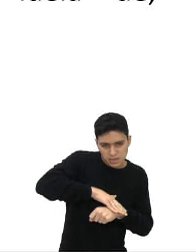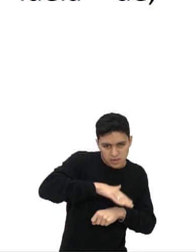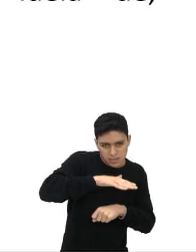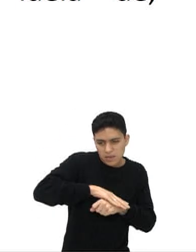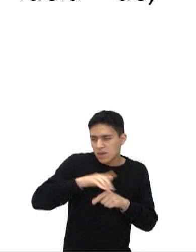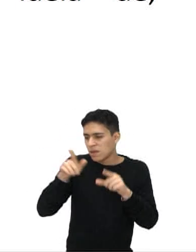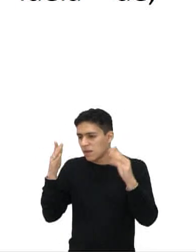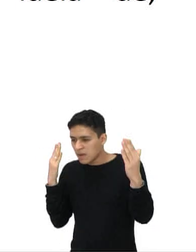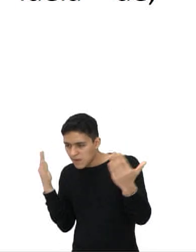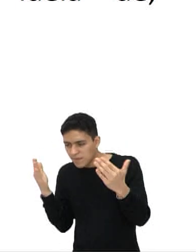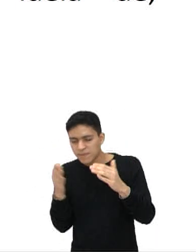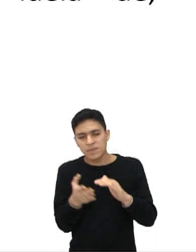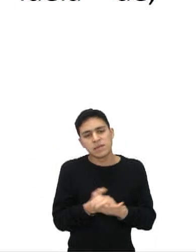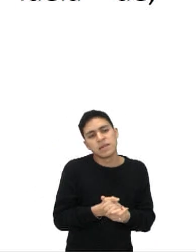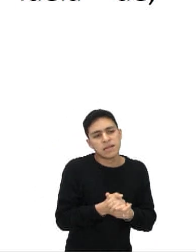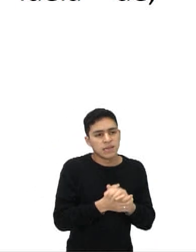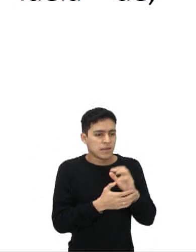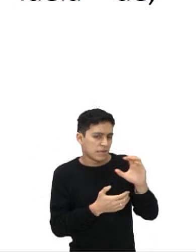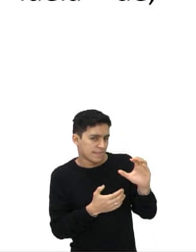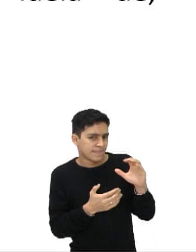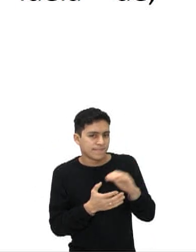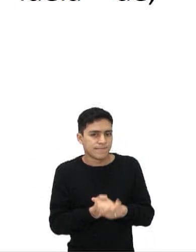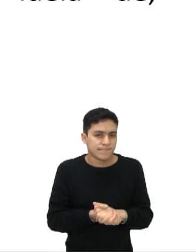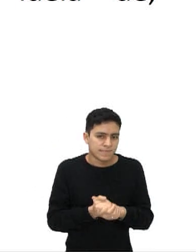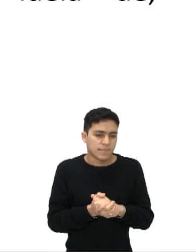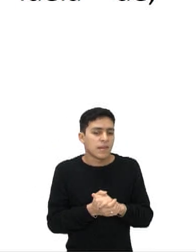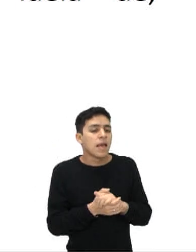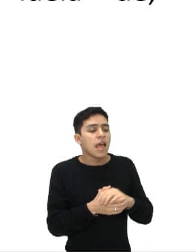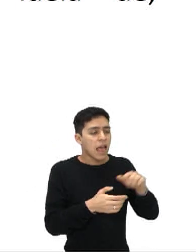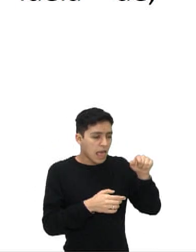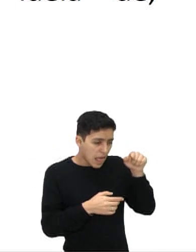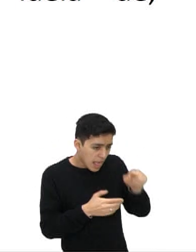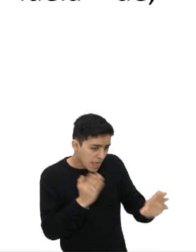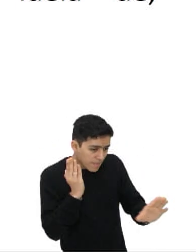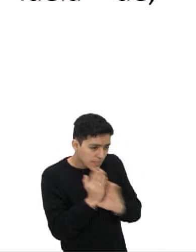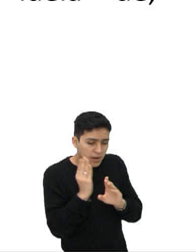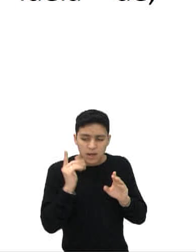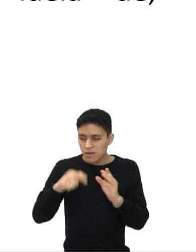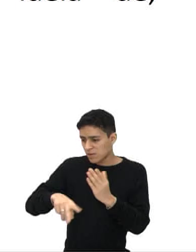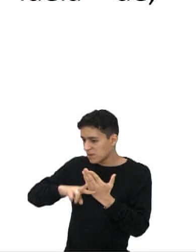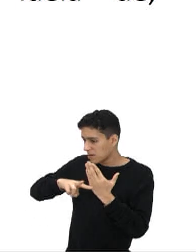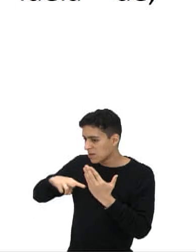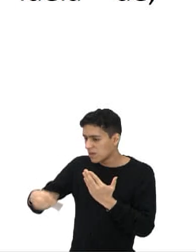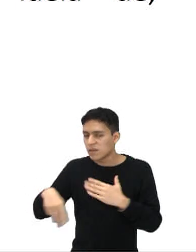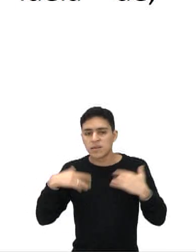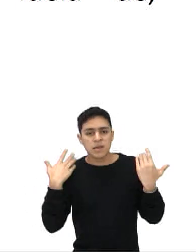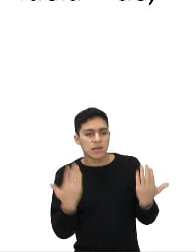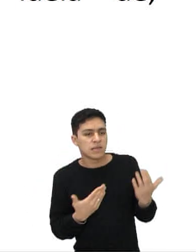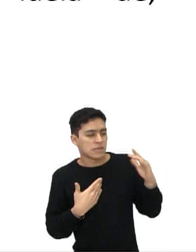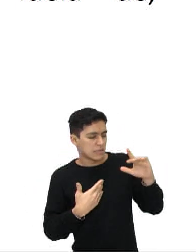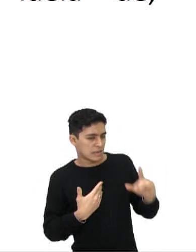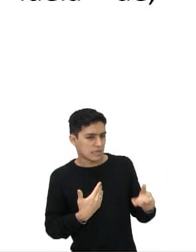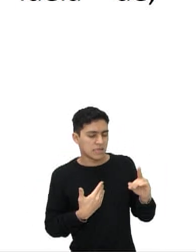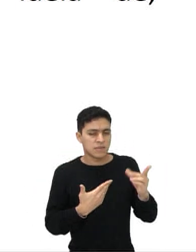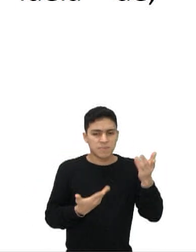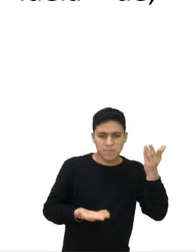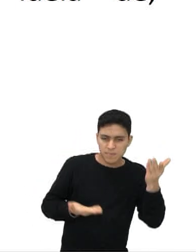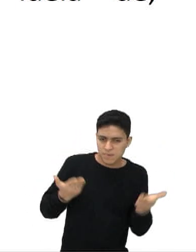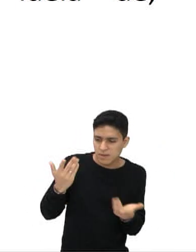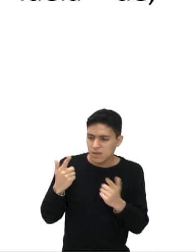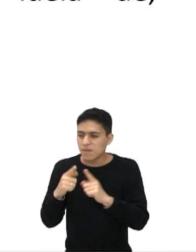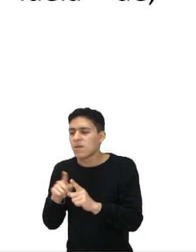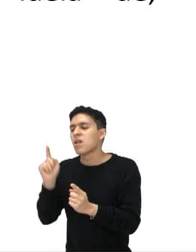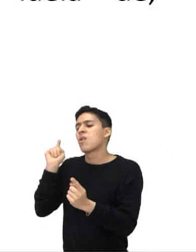e comparação. Letra C, de causa e consequência. Ou letra D, de proporção